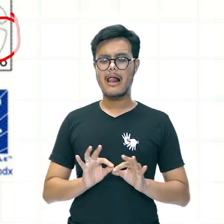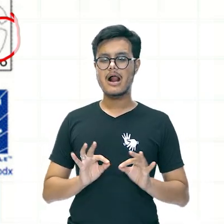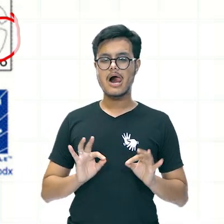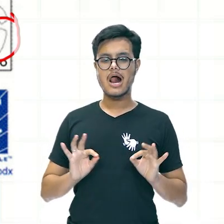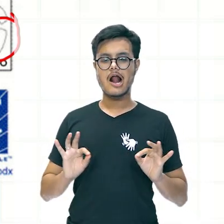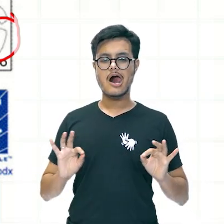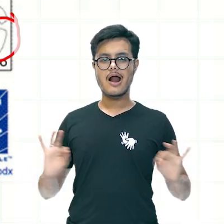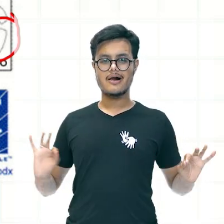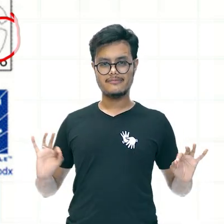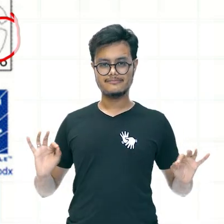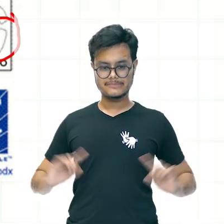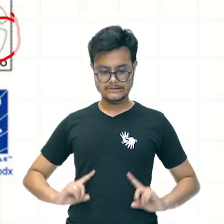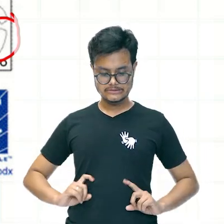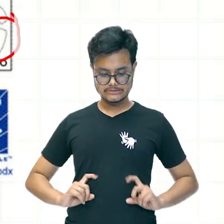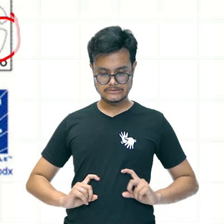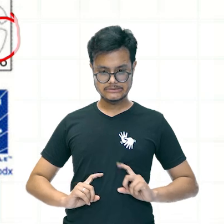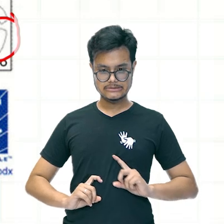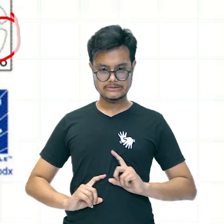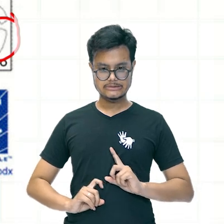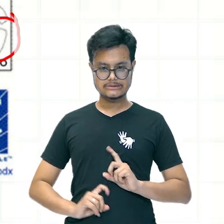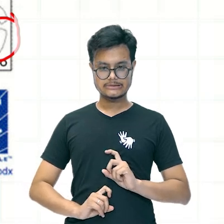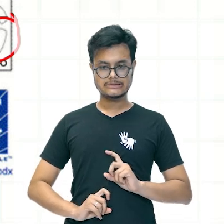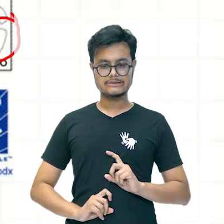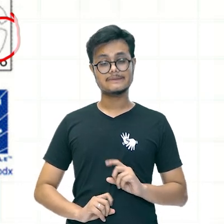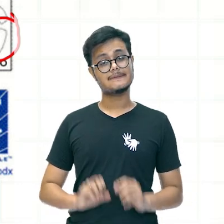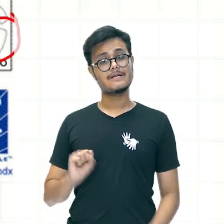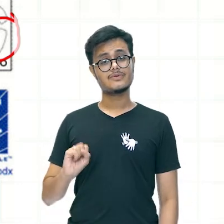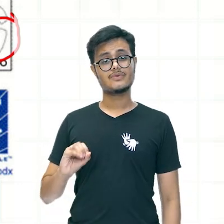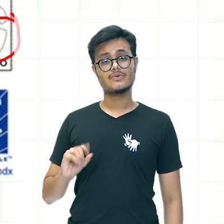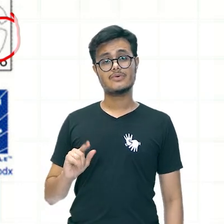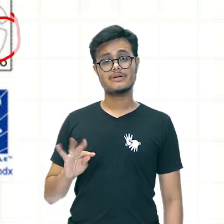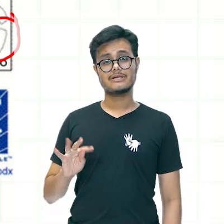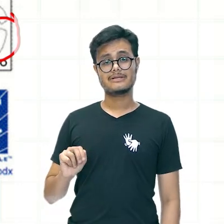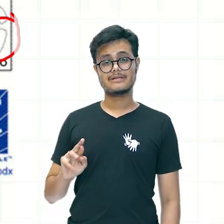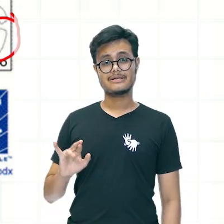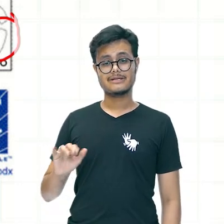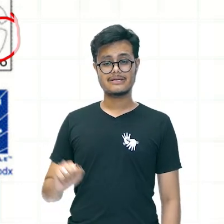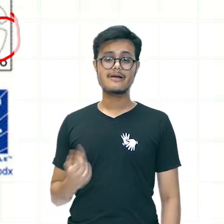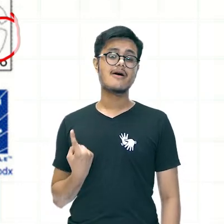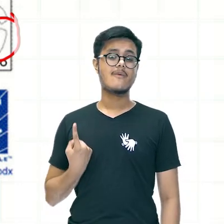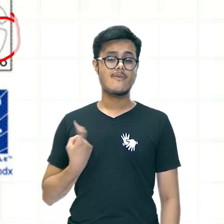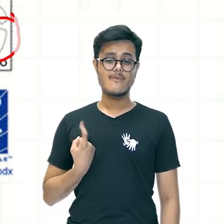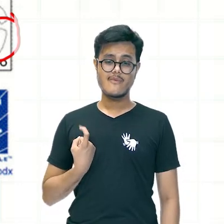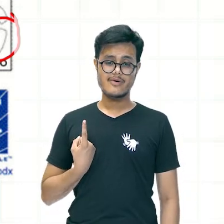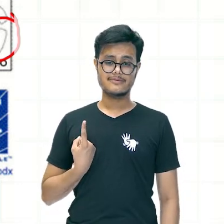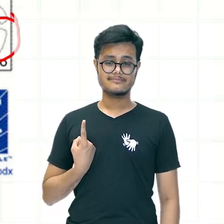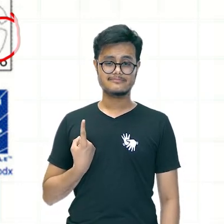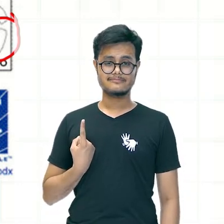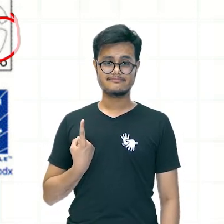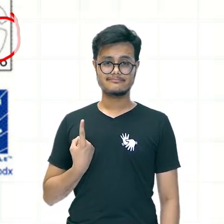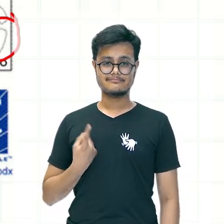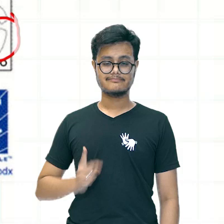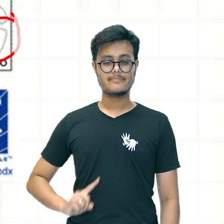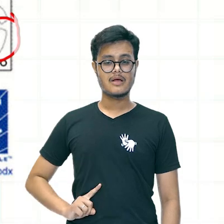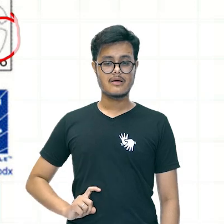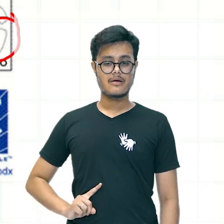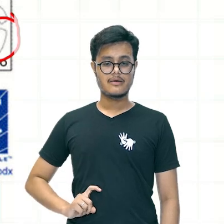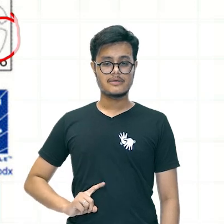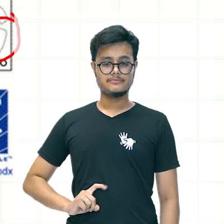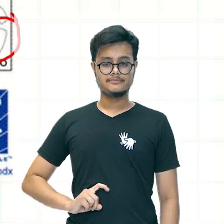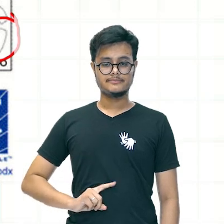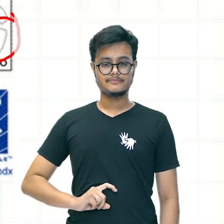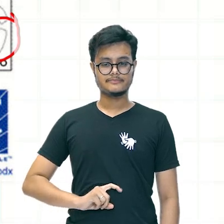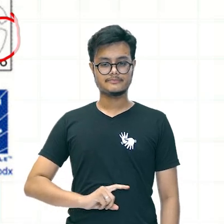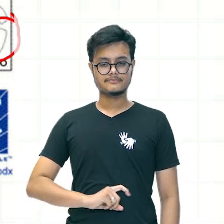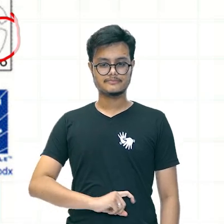de comprimento dentro do intestino, por isso que é chamada de solitária, porque geralmente ela só vai comportar um verme, né, desse